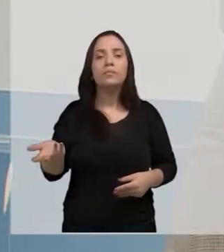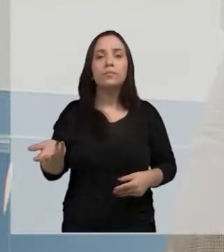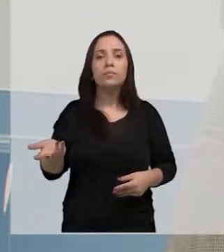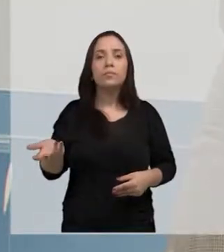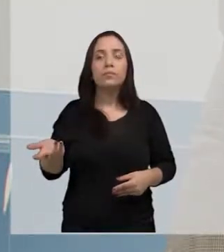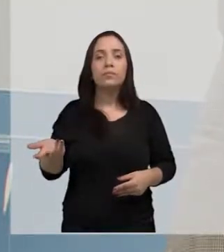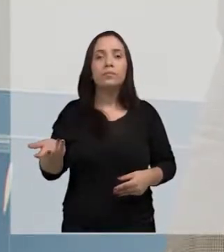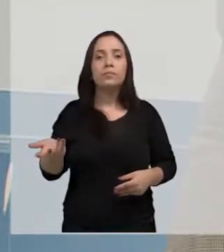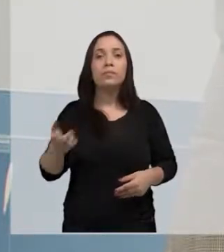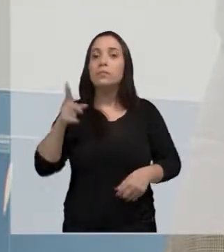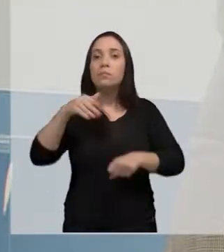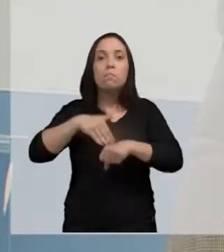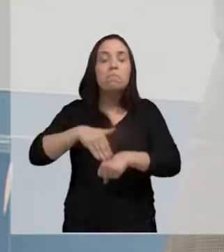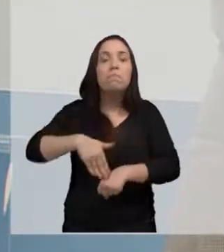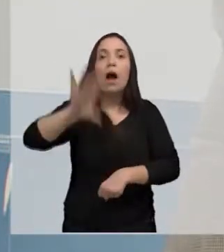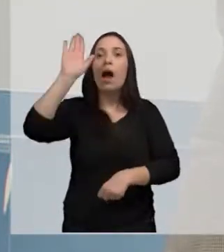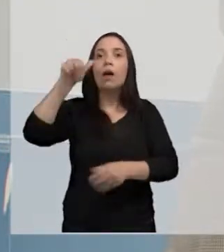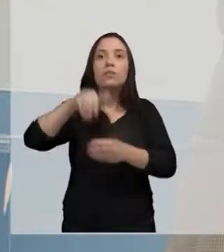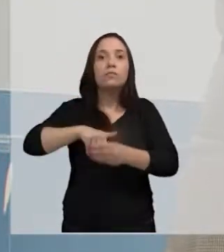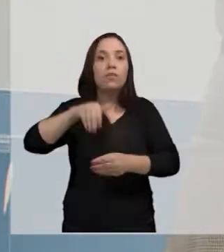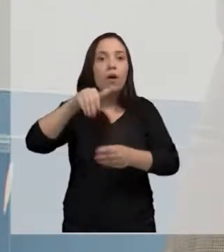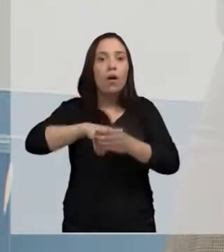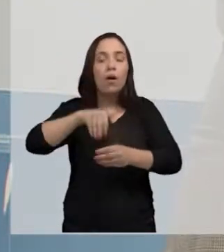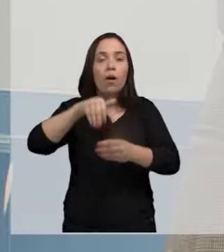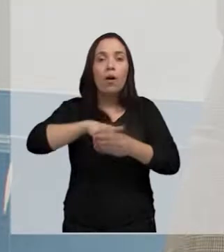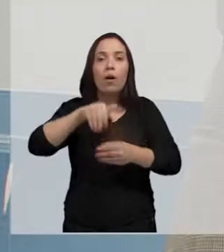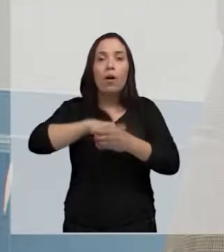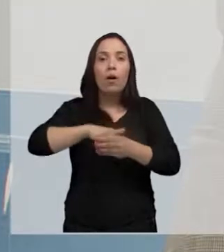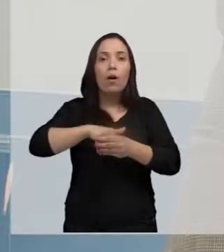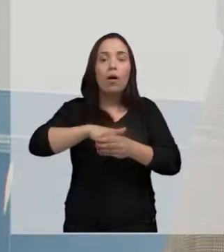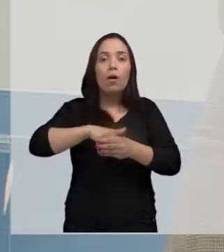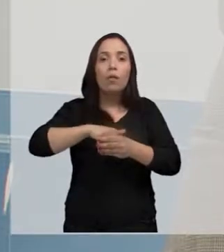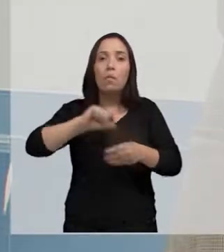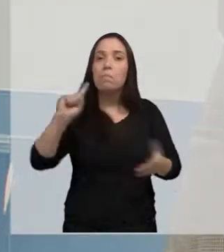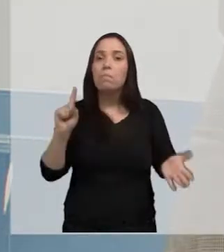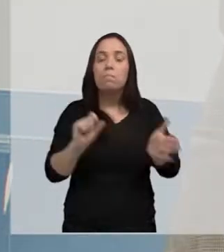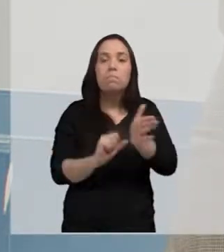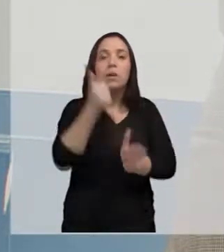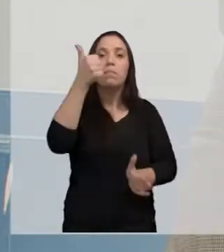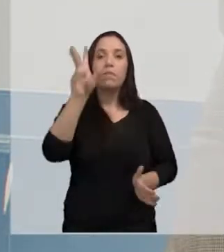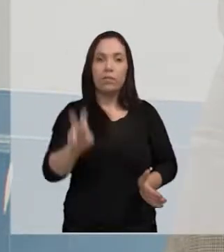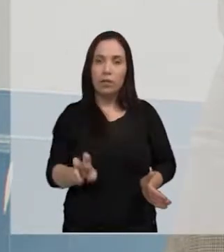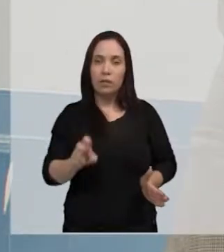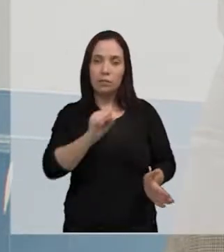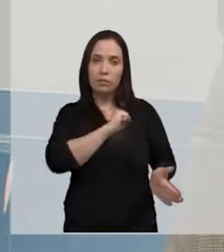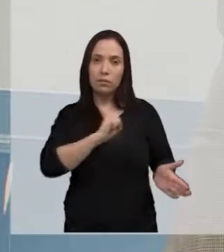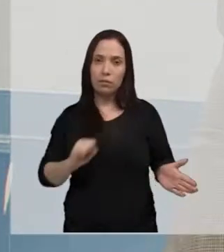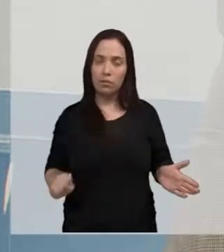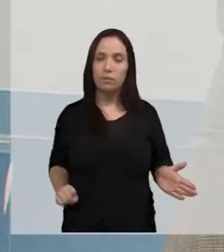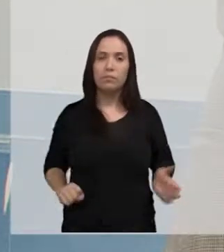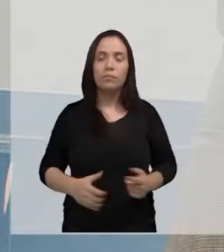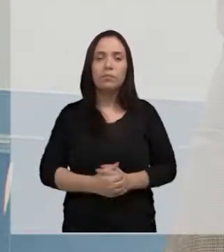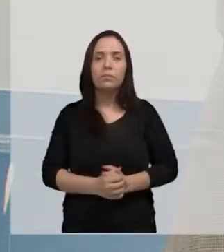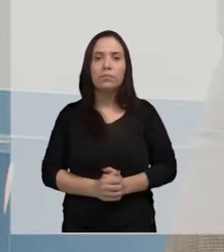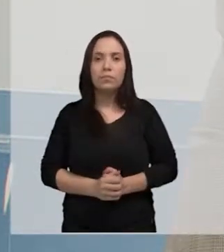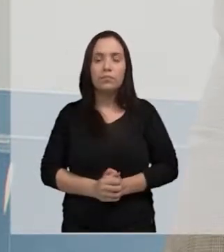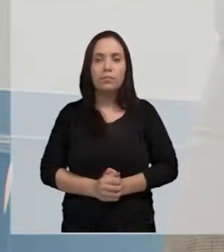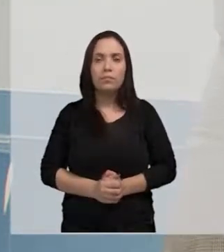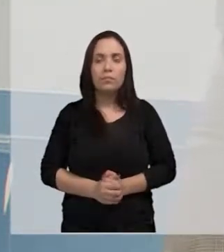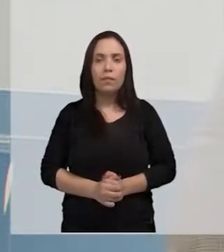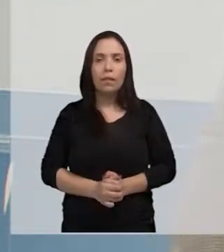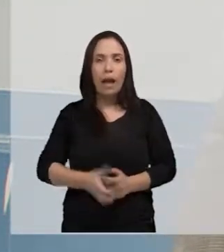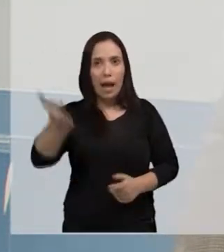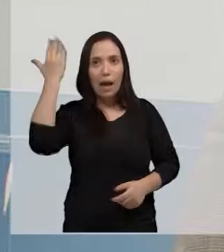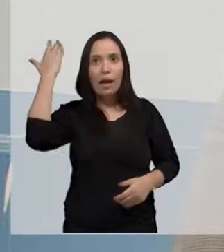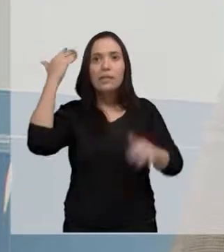o político a receber mais votos na história. Cid Ferreira Gomes como senador. Né? Antes